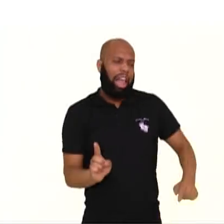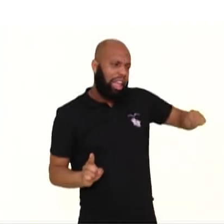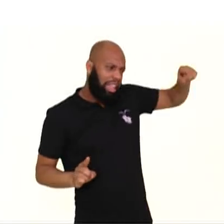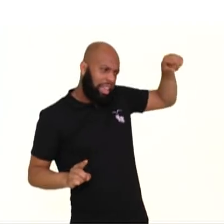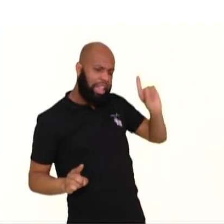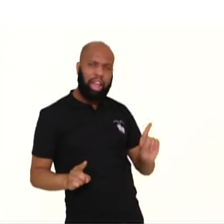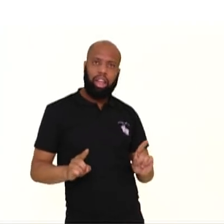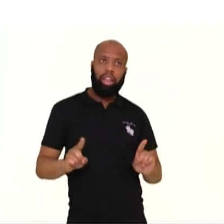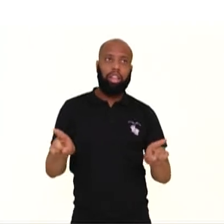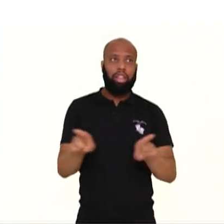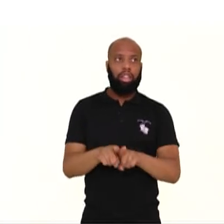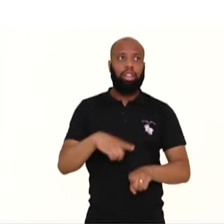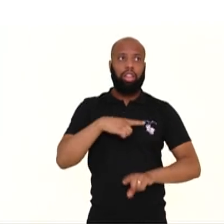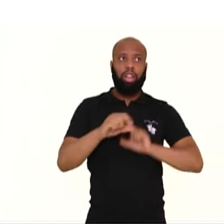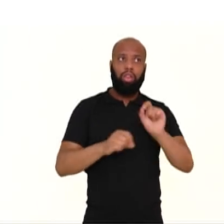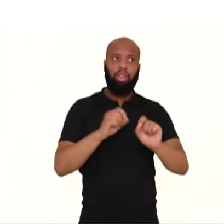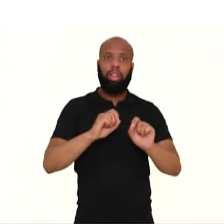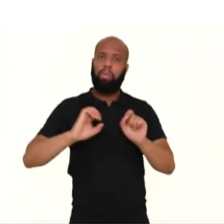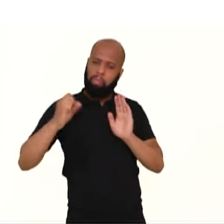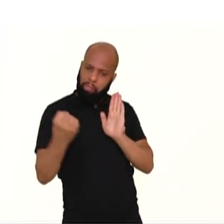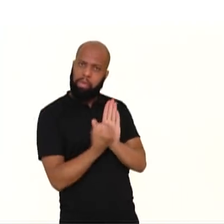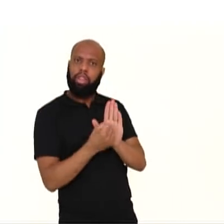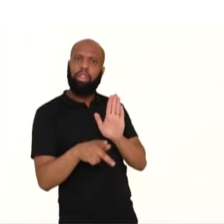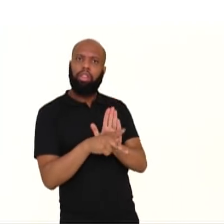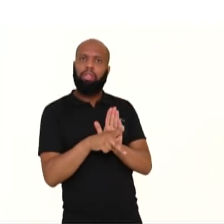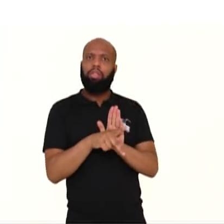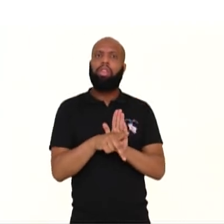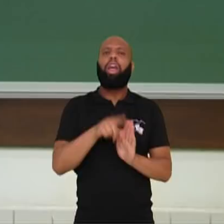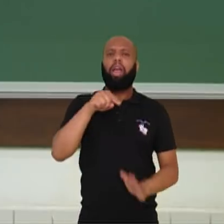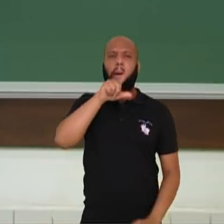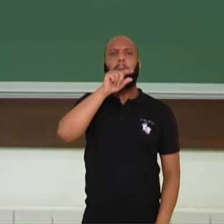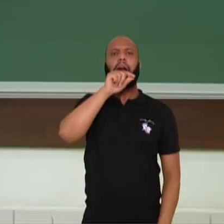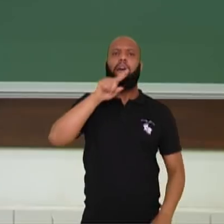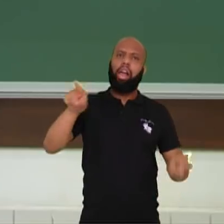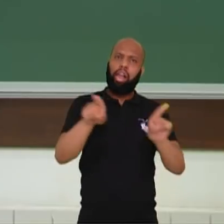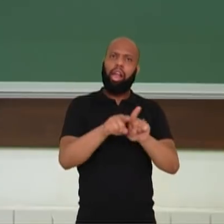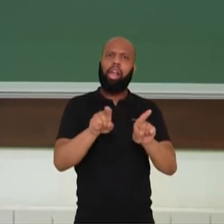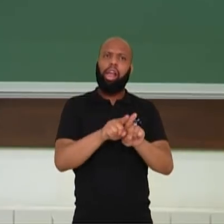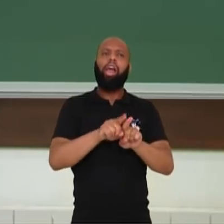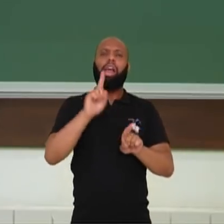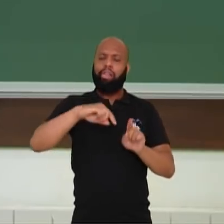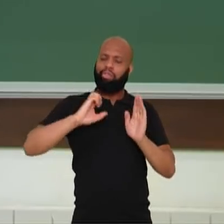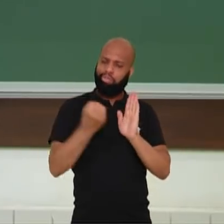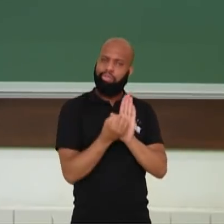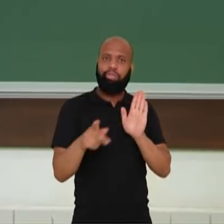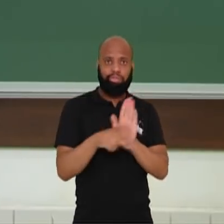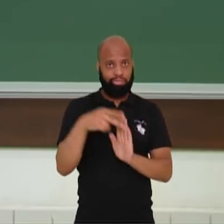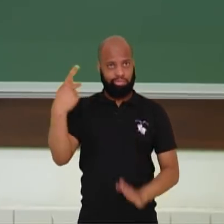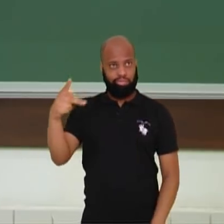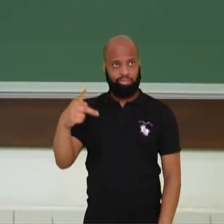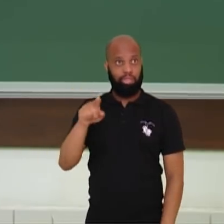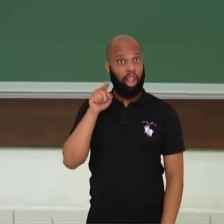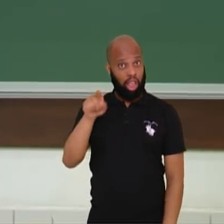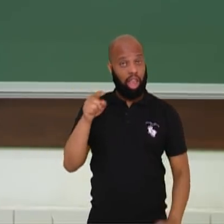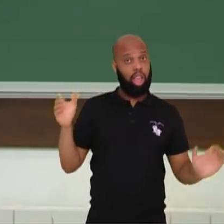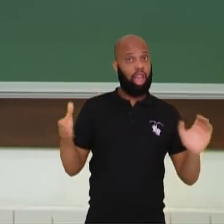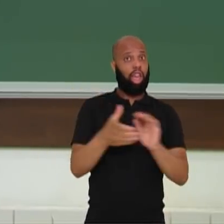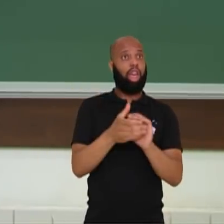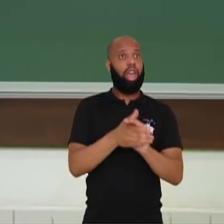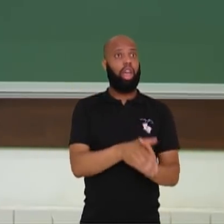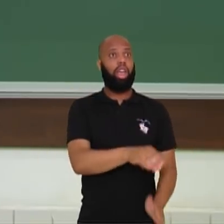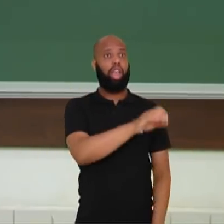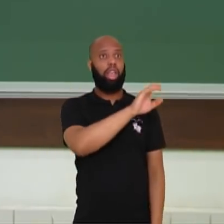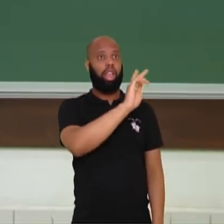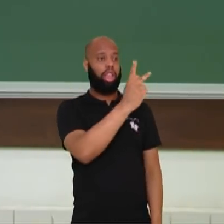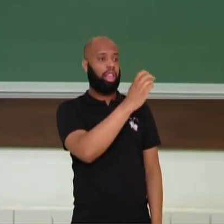também pelo touro, pelo carvalho, a águia, né? São símbolos aí de Zeus. Zeus era esposo de Hera, Hera